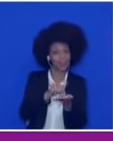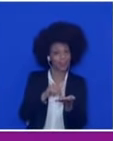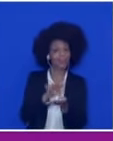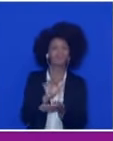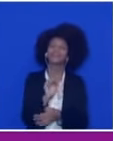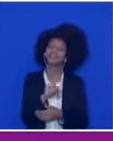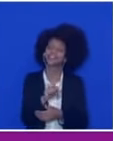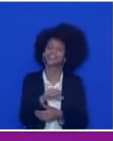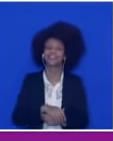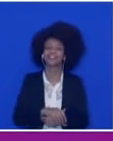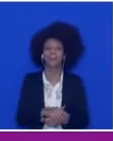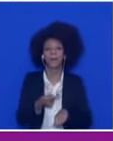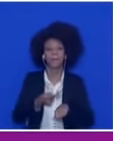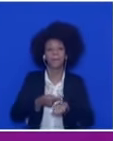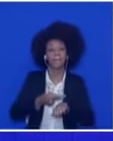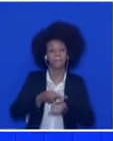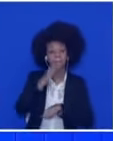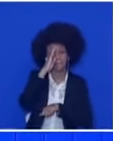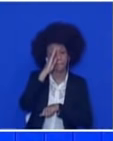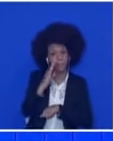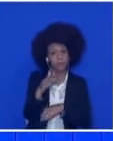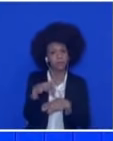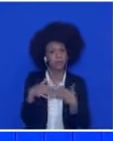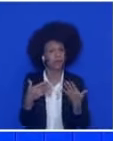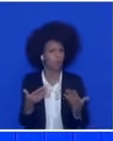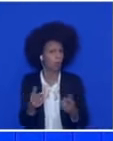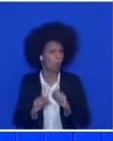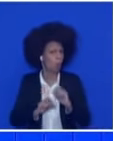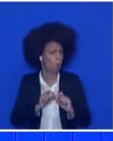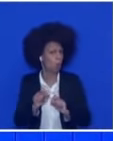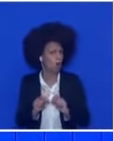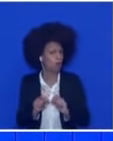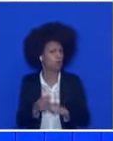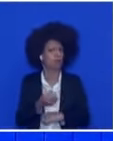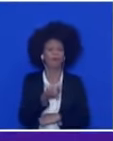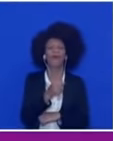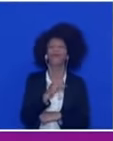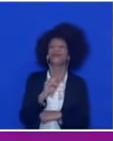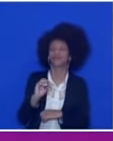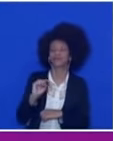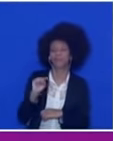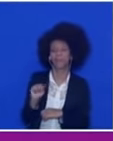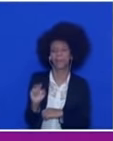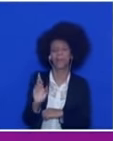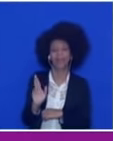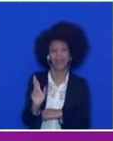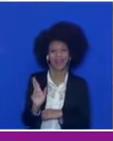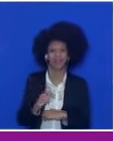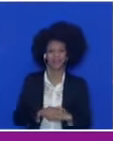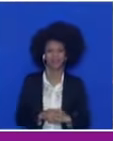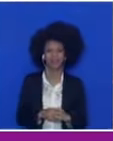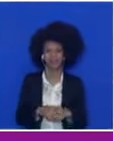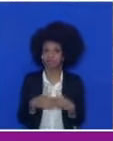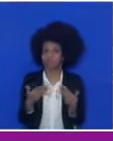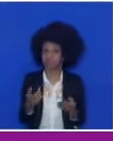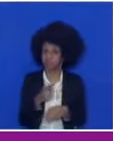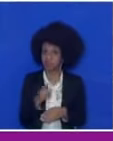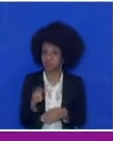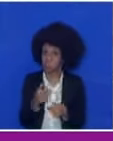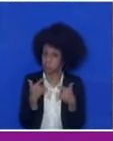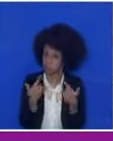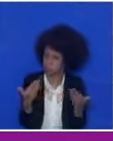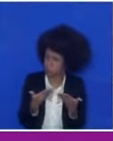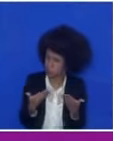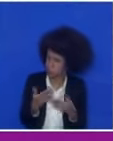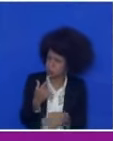Loto Fácil. É o concurso 2.121, que tem prêmio estimado nesta tarde de R$800 mil. Será que você está